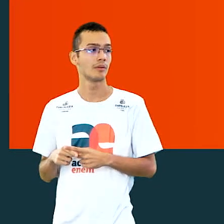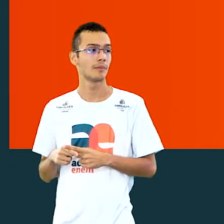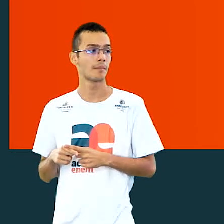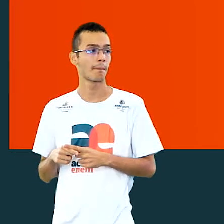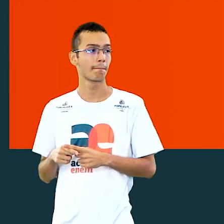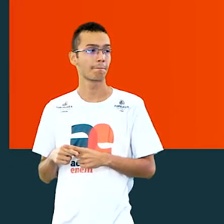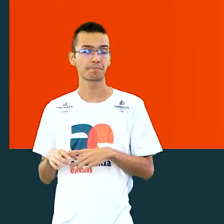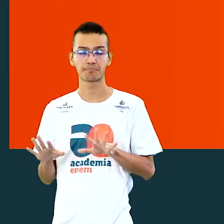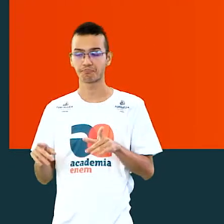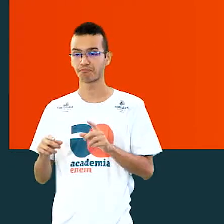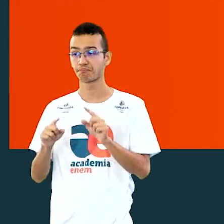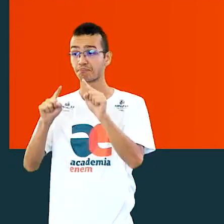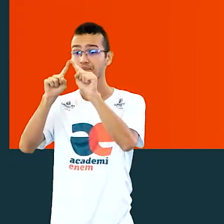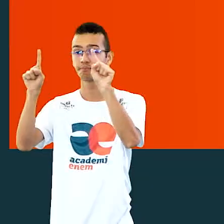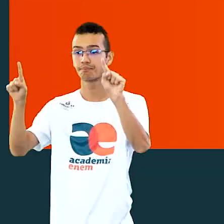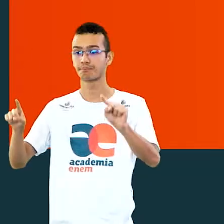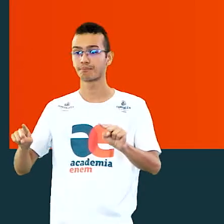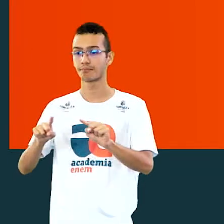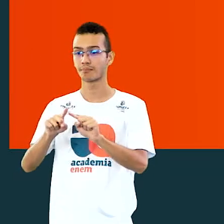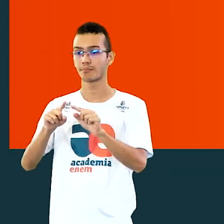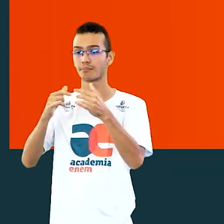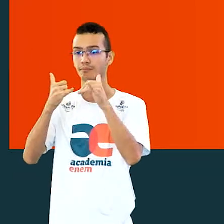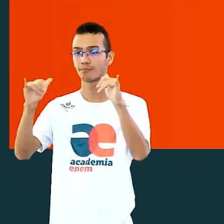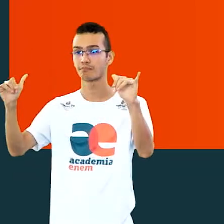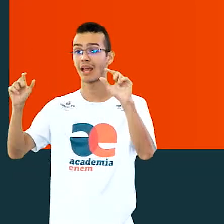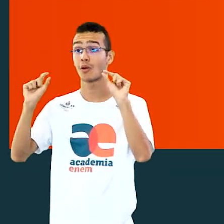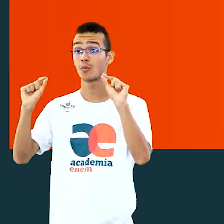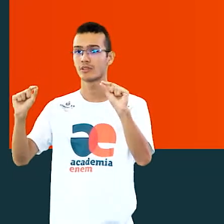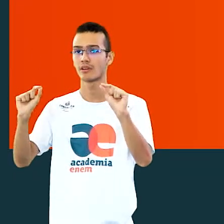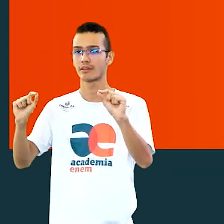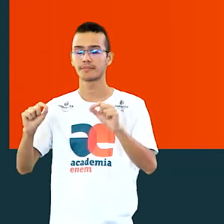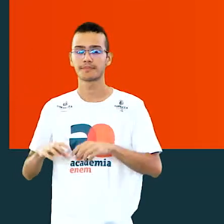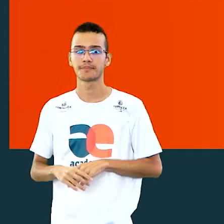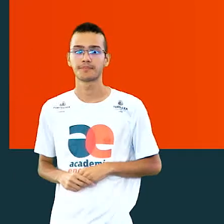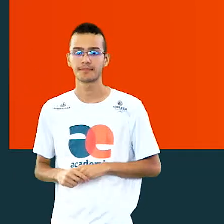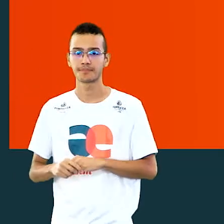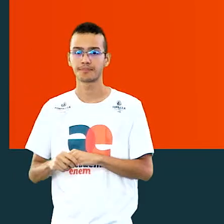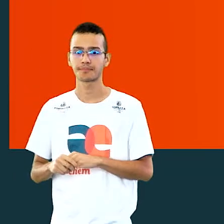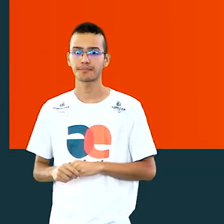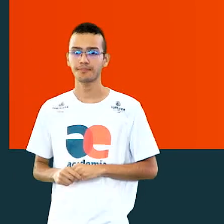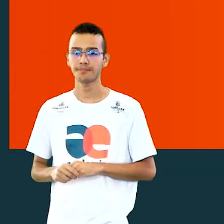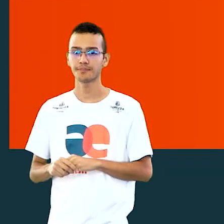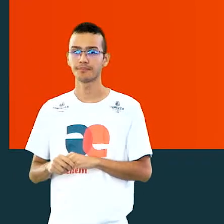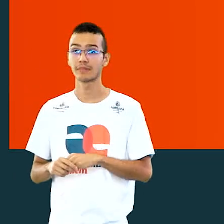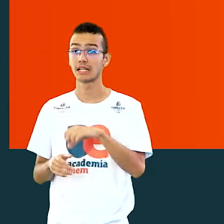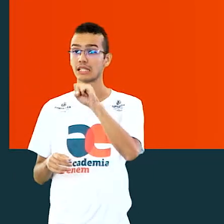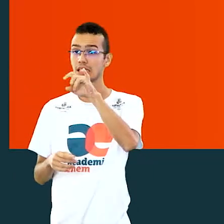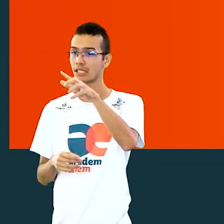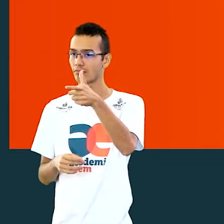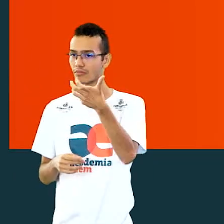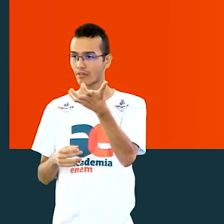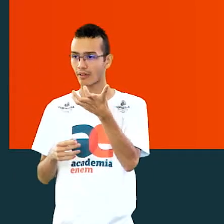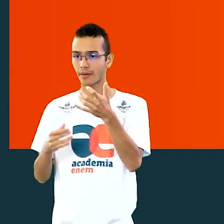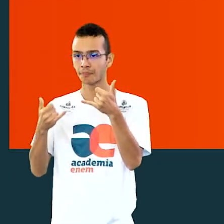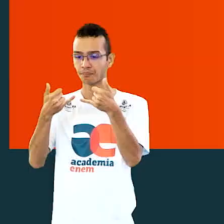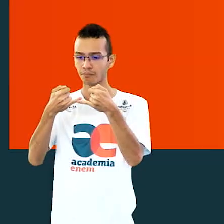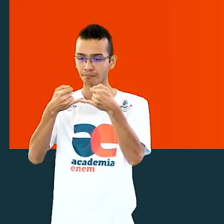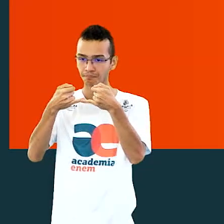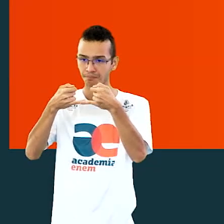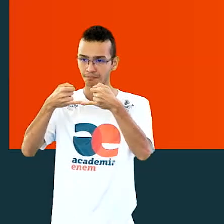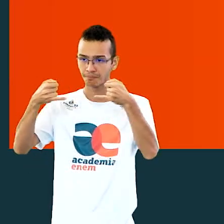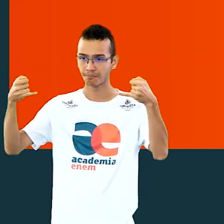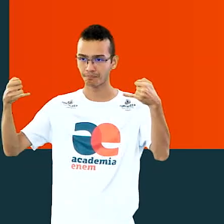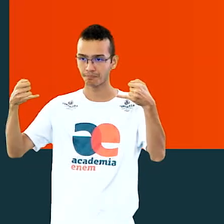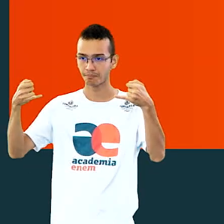é um circuito? Vamos juntos. Se você pega uma linha, emenda a ponta de uma linha na outra. Você